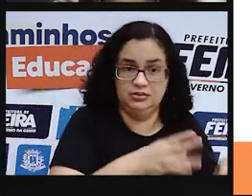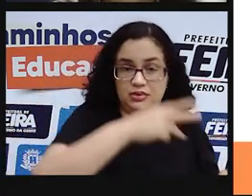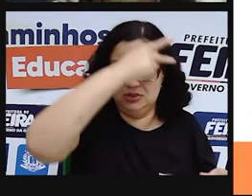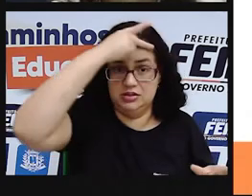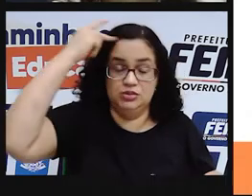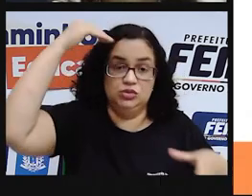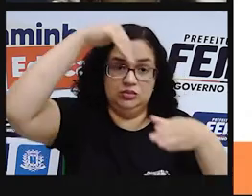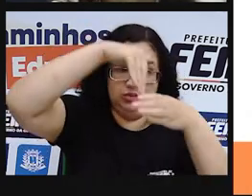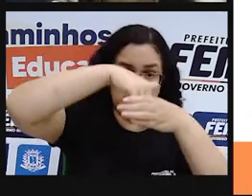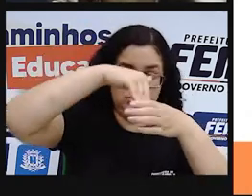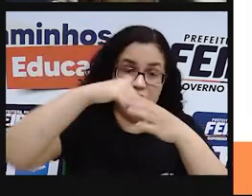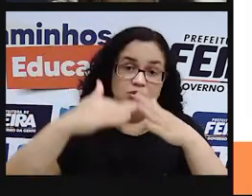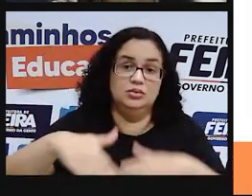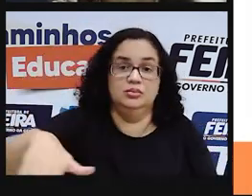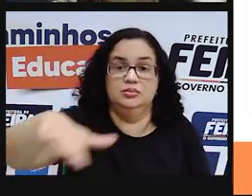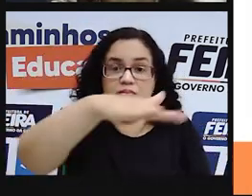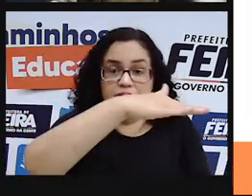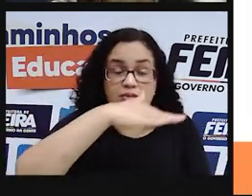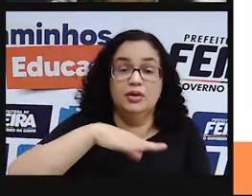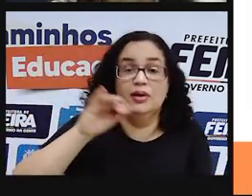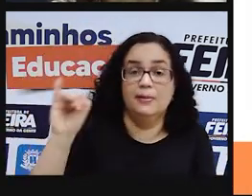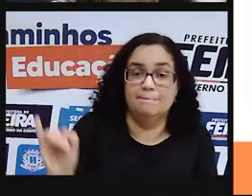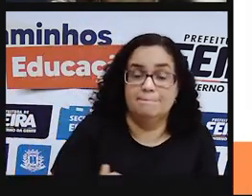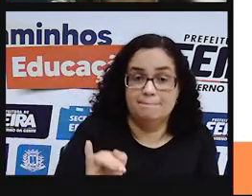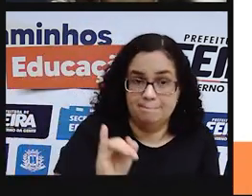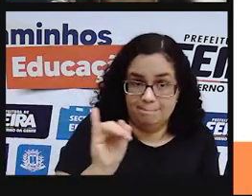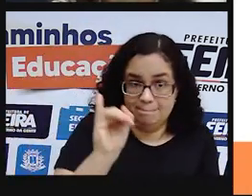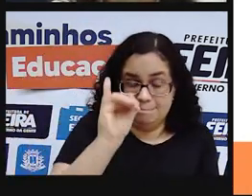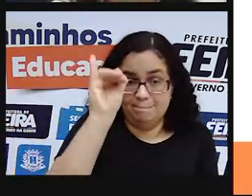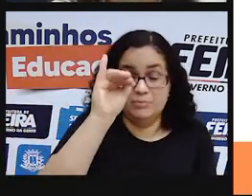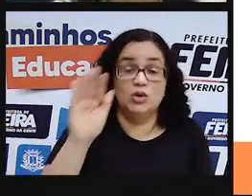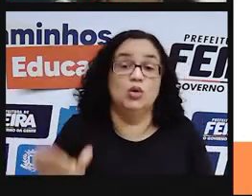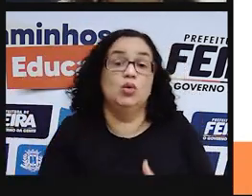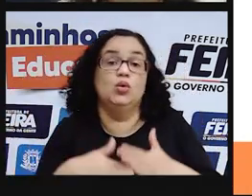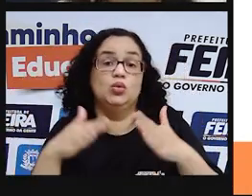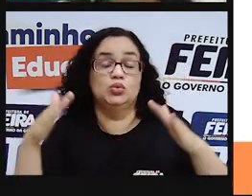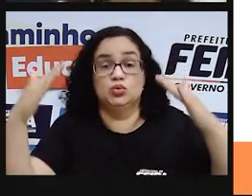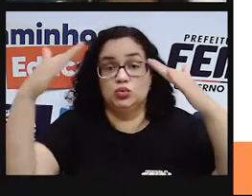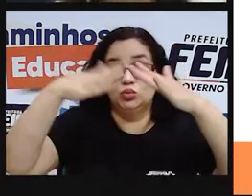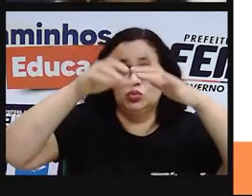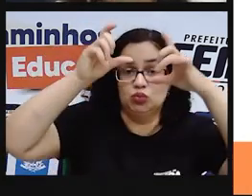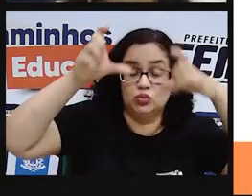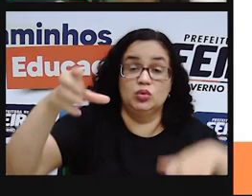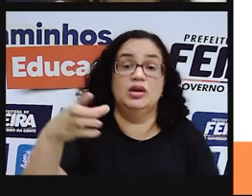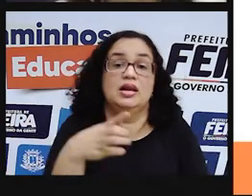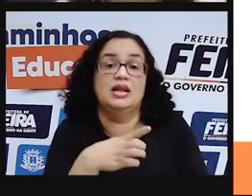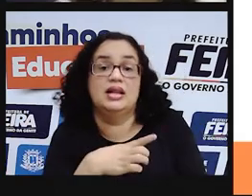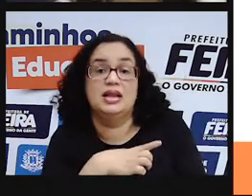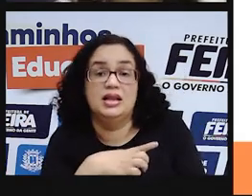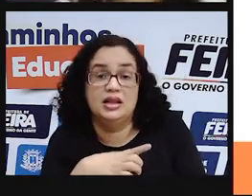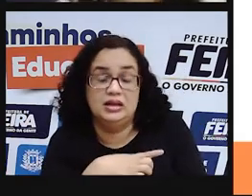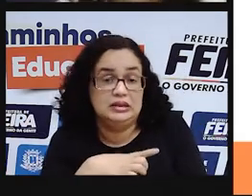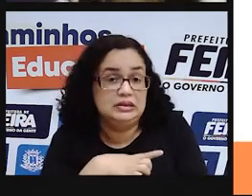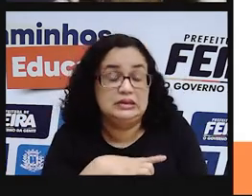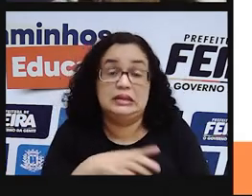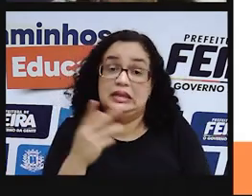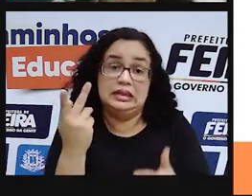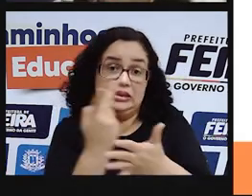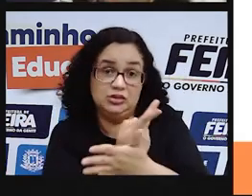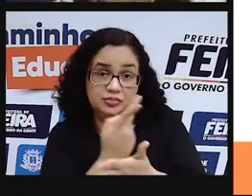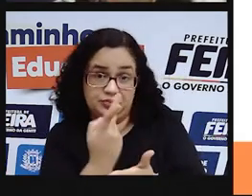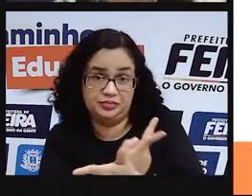antes do Entorno que é muito importante Principalmente quando as habitações elas são construídas de forma irregular